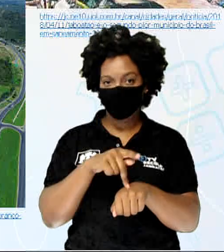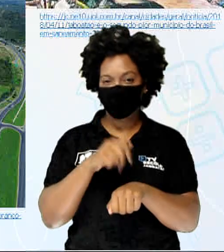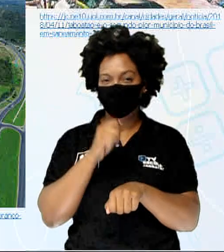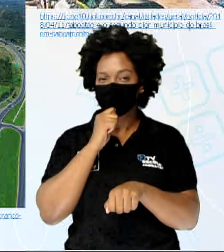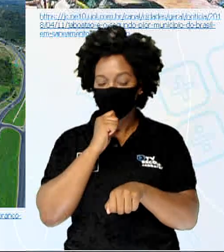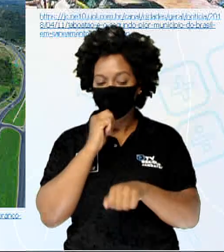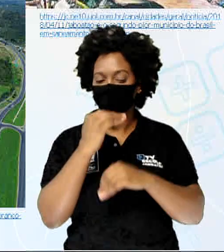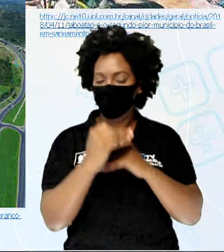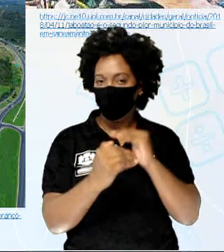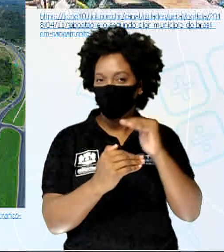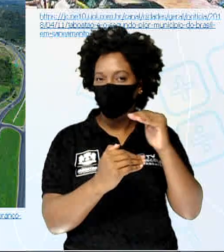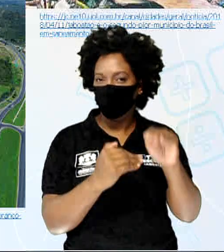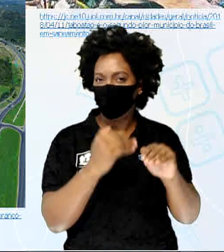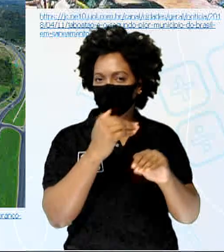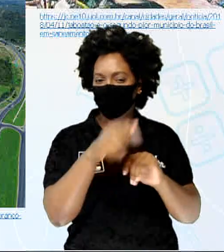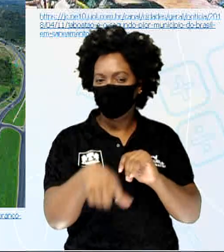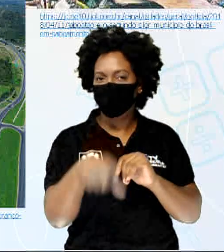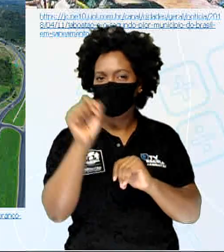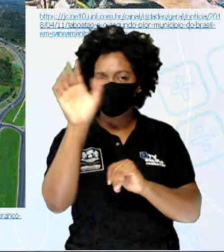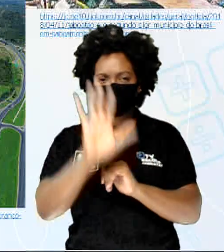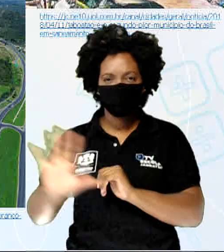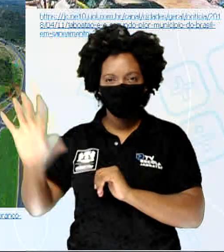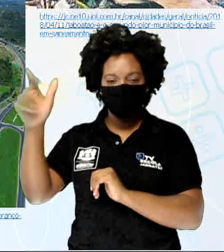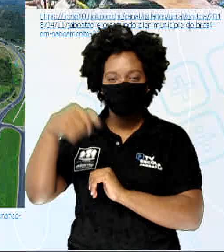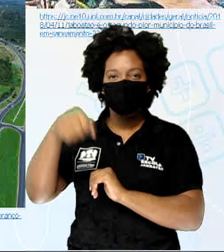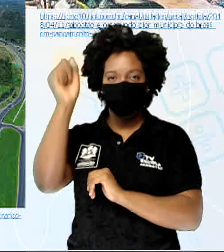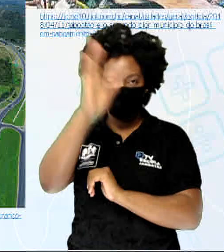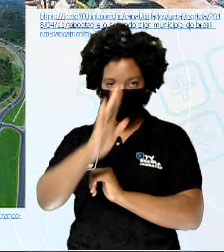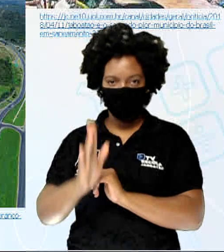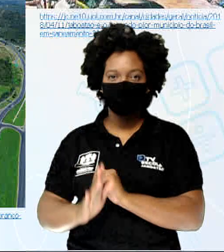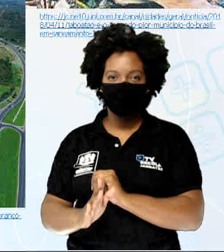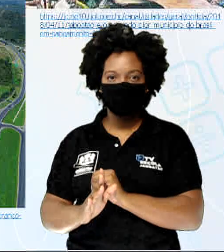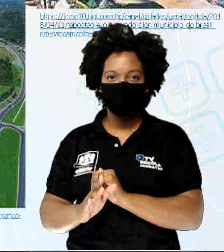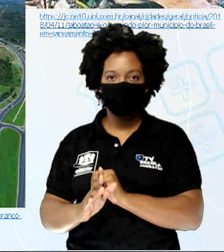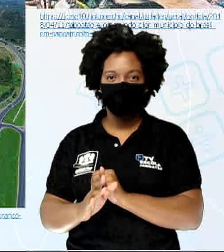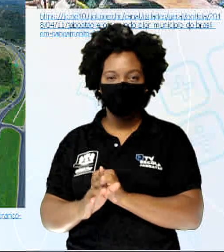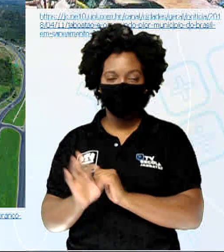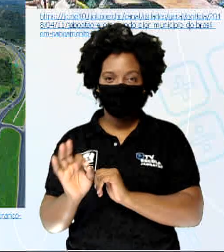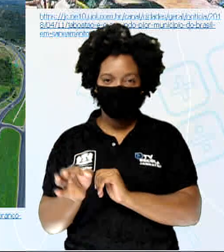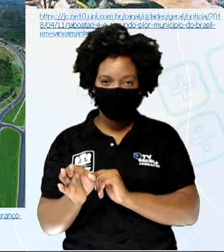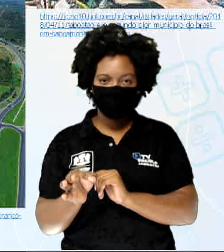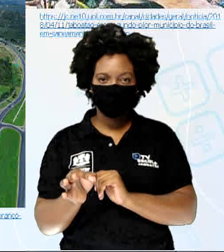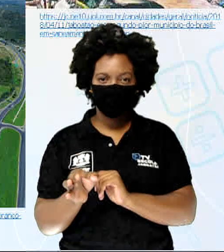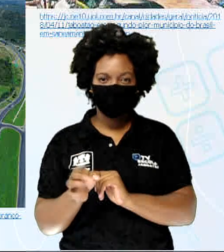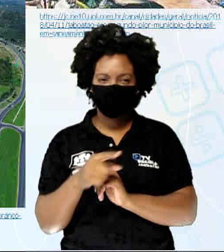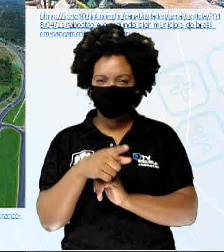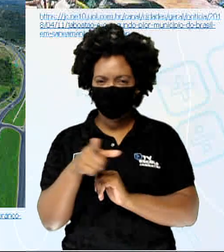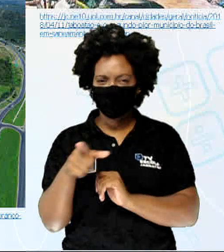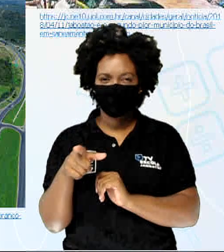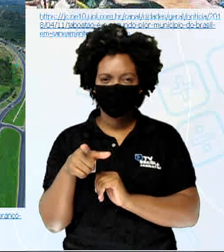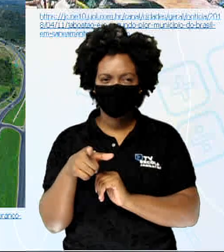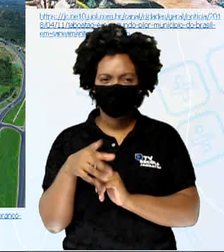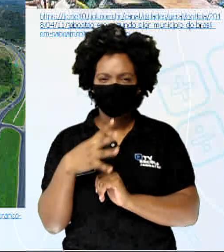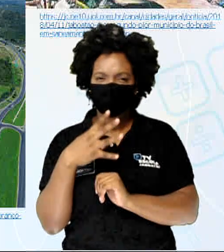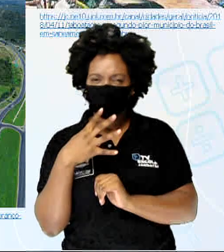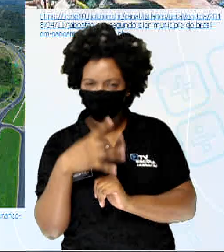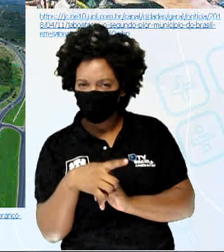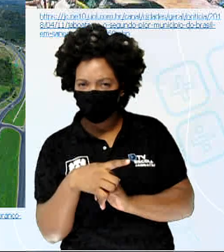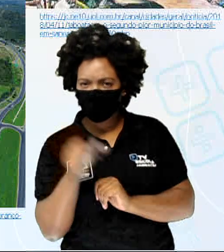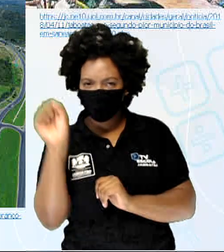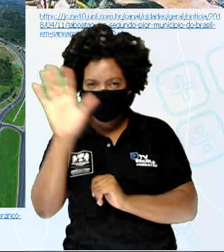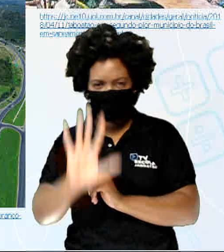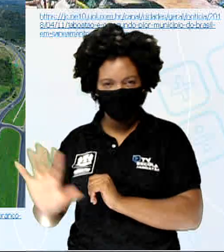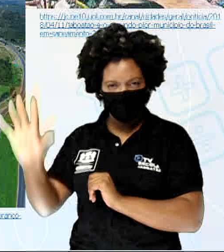desenvolvimento. Aí eu peguei aqui uma imagem do Brasil, mais precisamente Será que você, estudante, reconhece aí essas